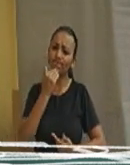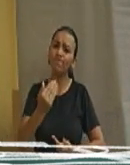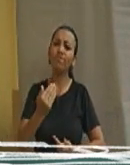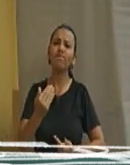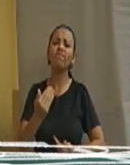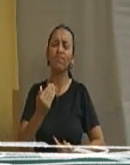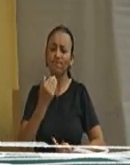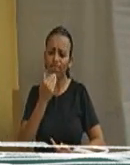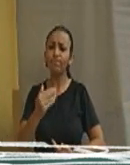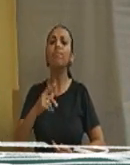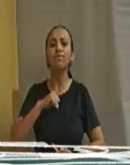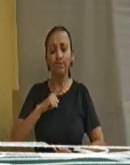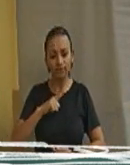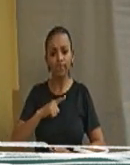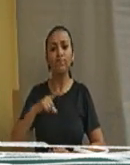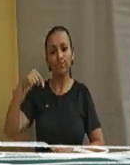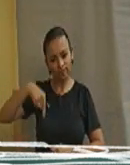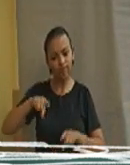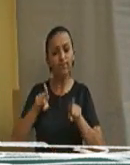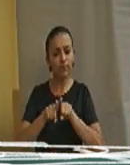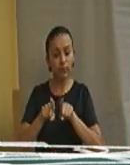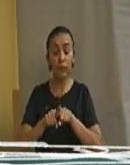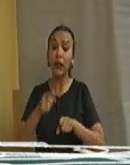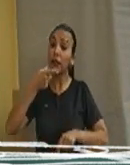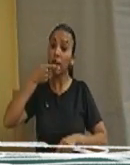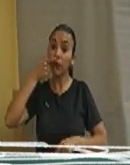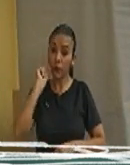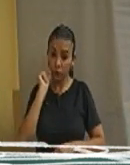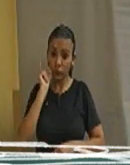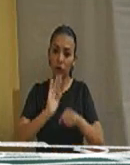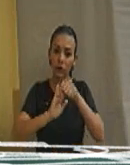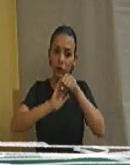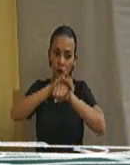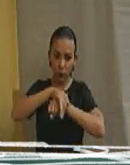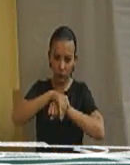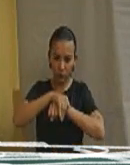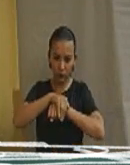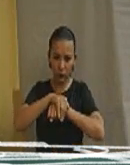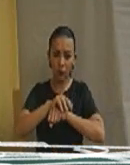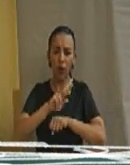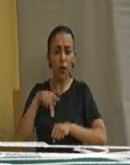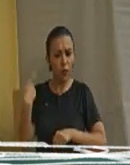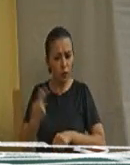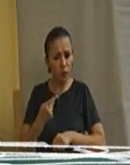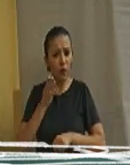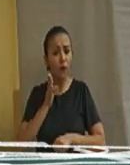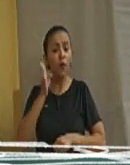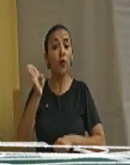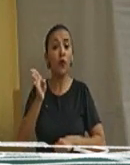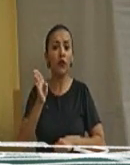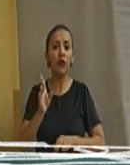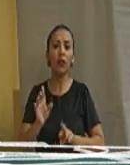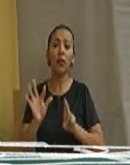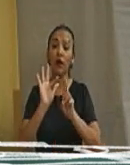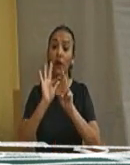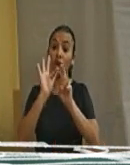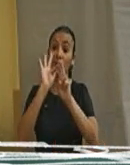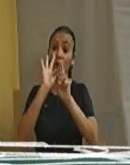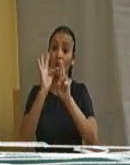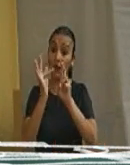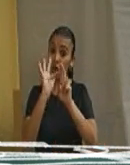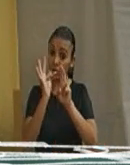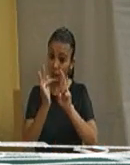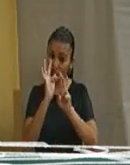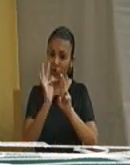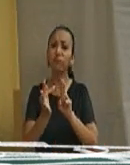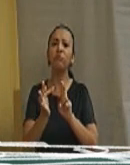passagem por aqui também. E ontem, à noite, pudemos passar pela FADIR, e sei que